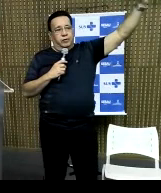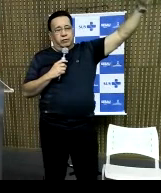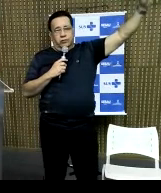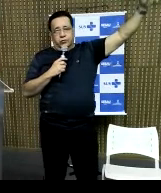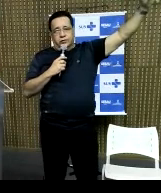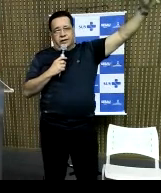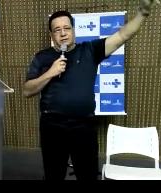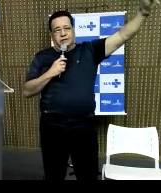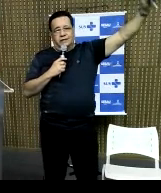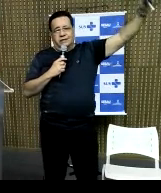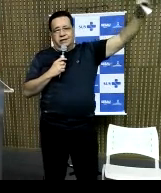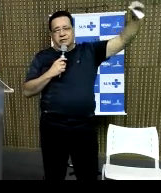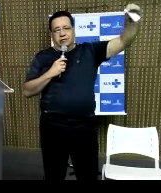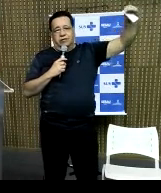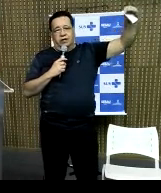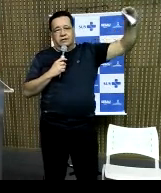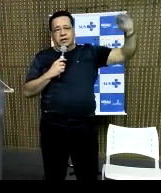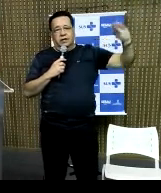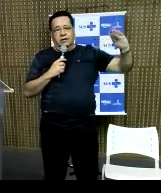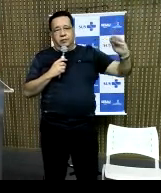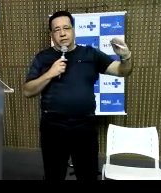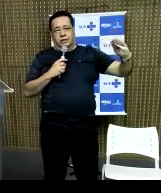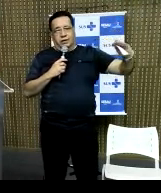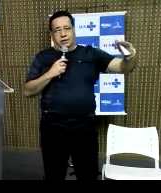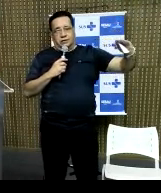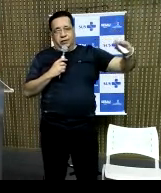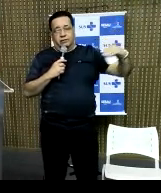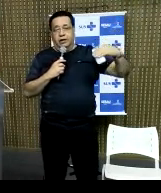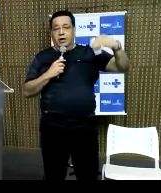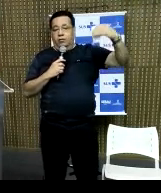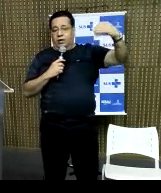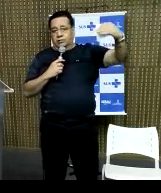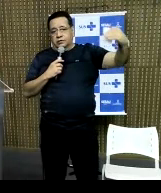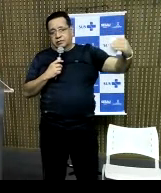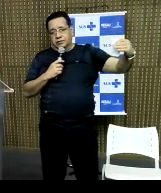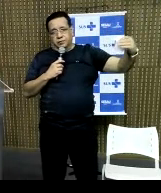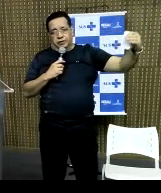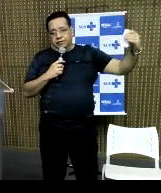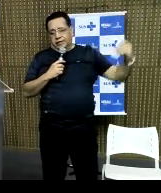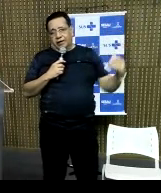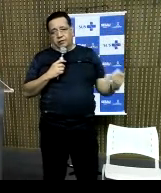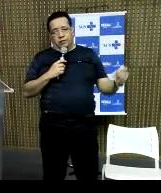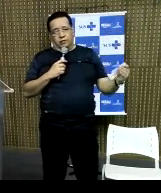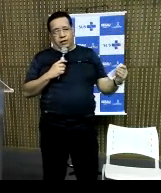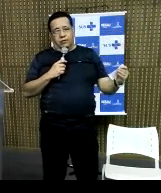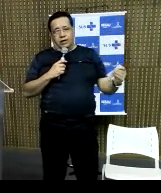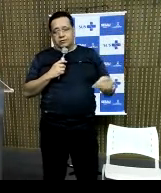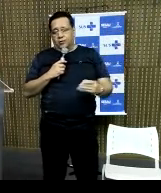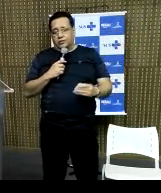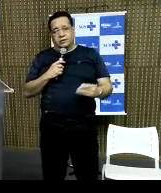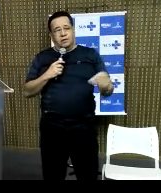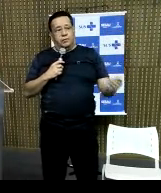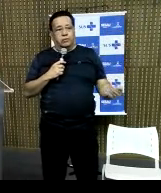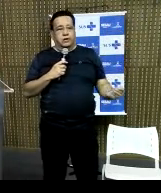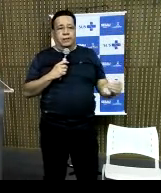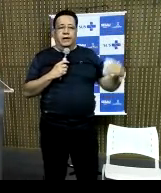aquele primeiro tumulto das 7 até as 9 horas, depois há um relaxamento. Quando nós estamos disponíveis do horário do